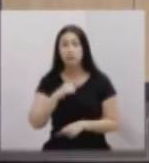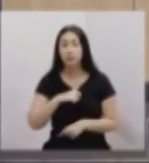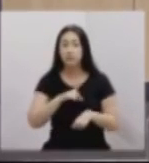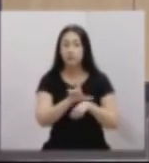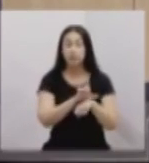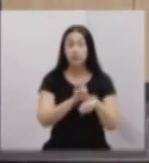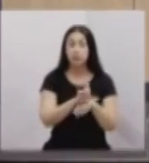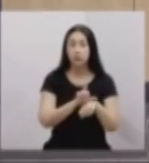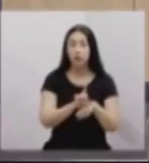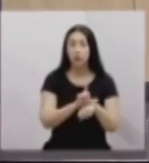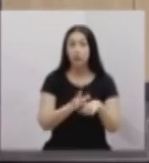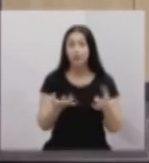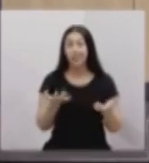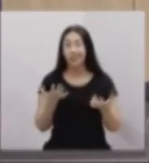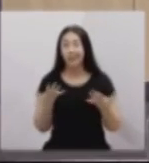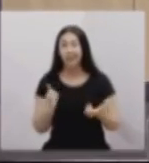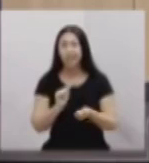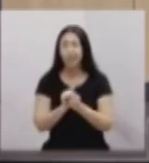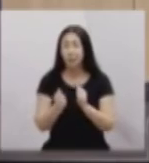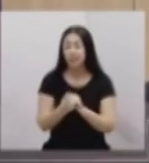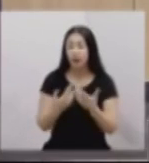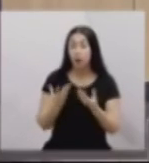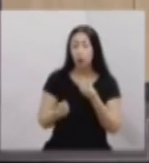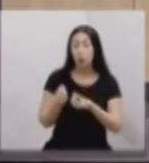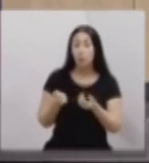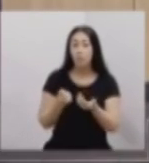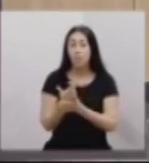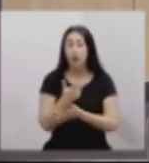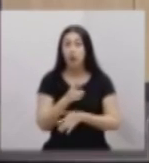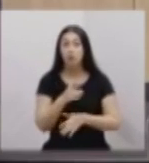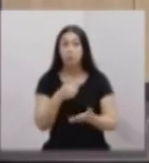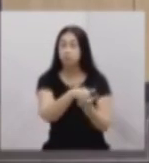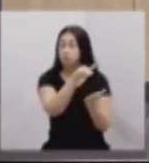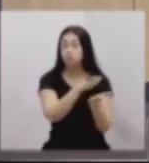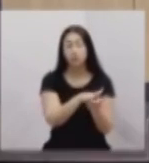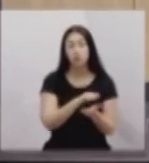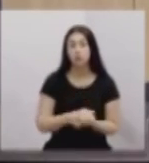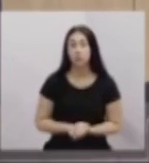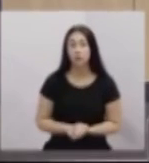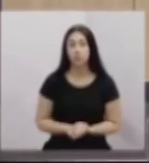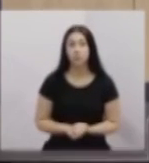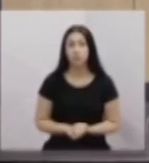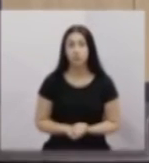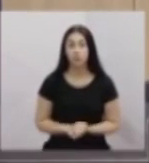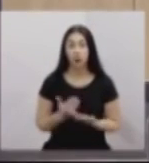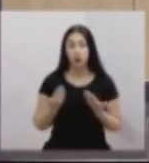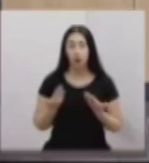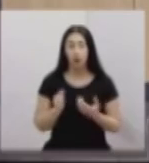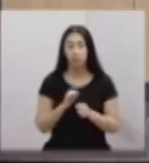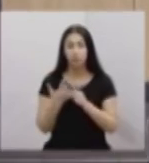de buscar alternativa para as multas aplicadas pela Vigilância Sanitária da Prefeitura Municipal de Jacareí durante a pandemia